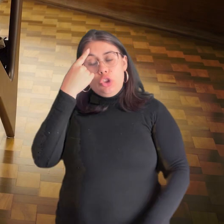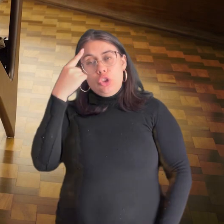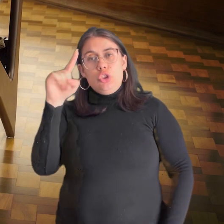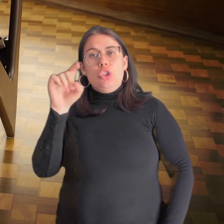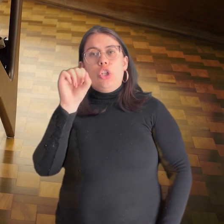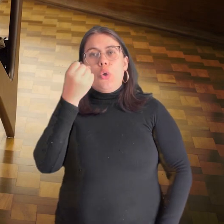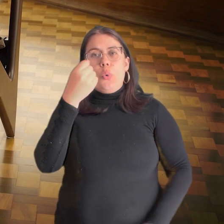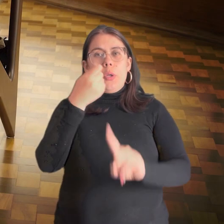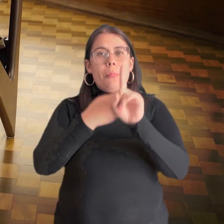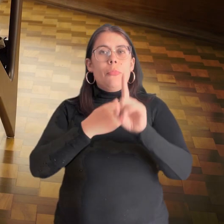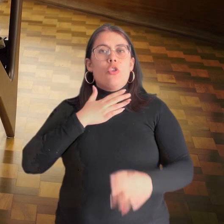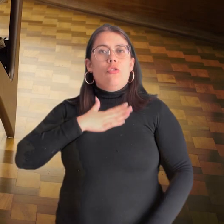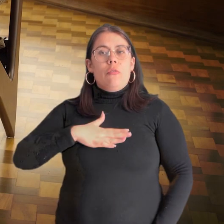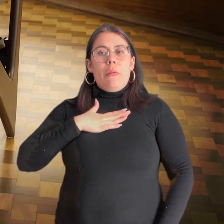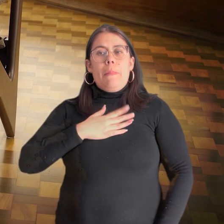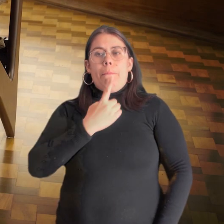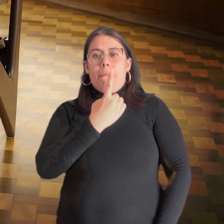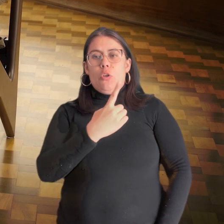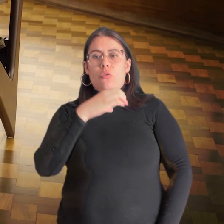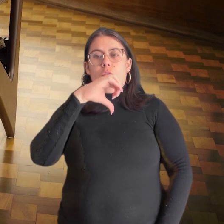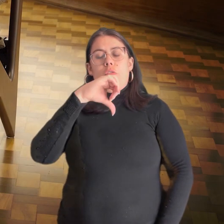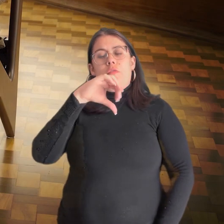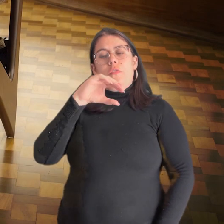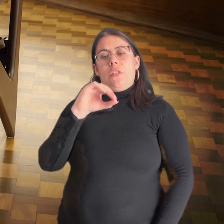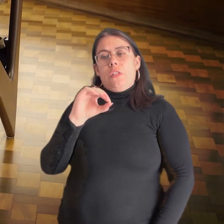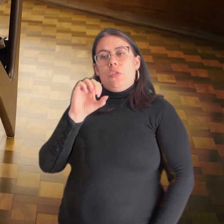de agosto de 1908,